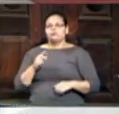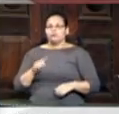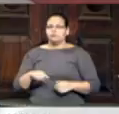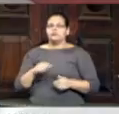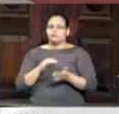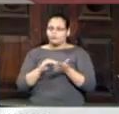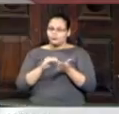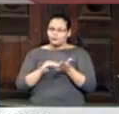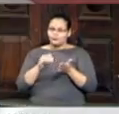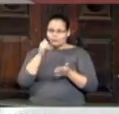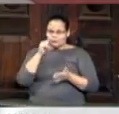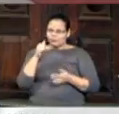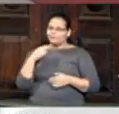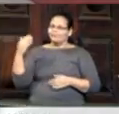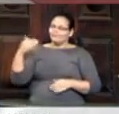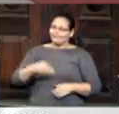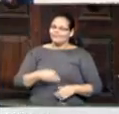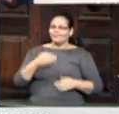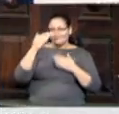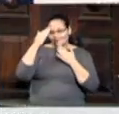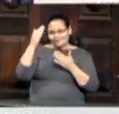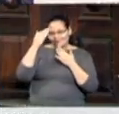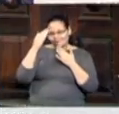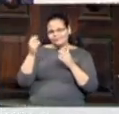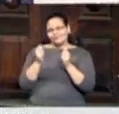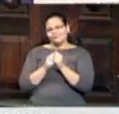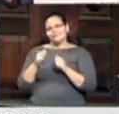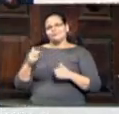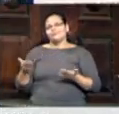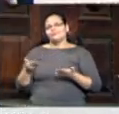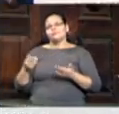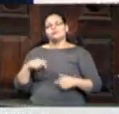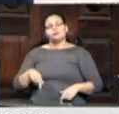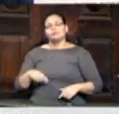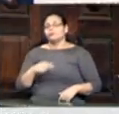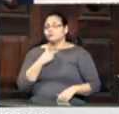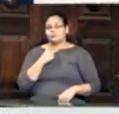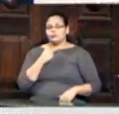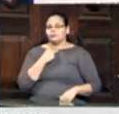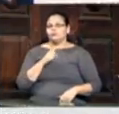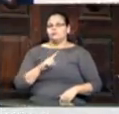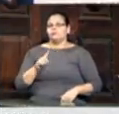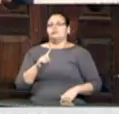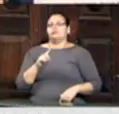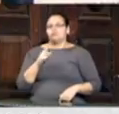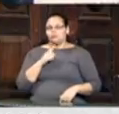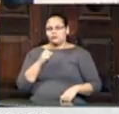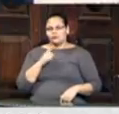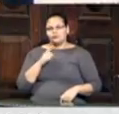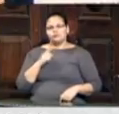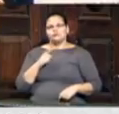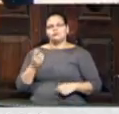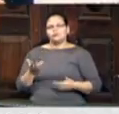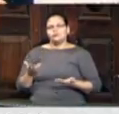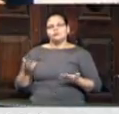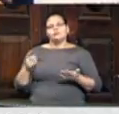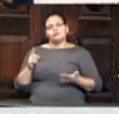muito obrigado pela sua presença, por estar aqui conosco. Nós não poderíamos ter um